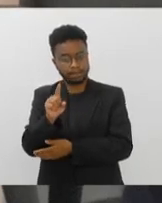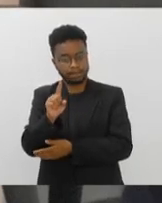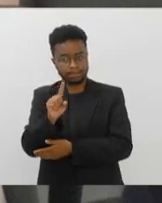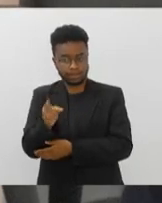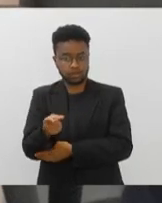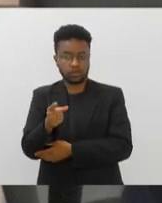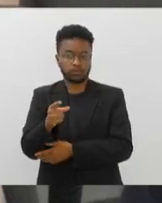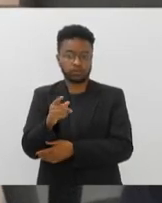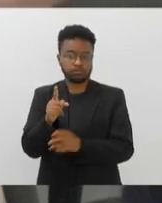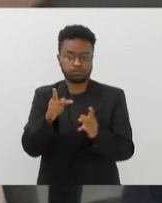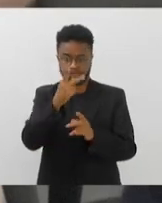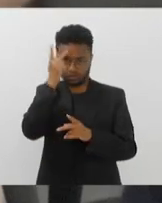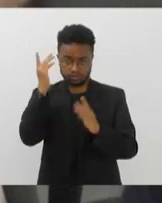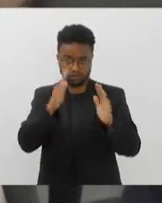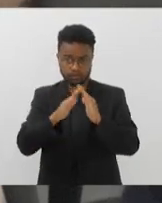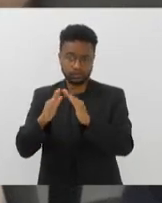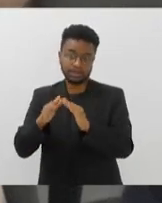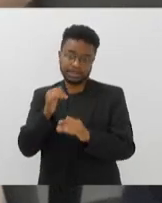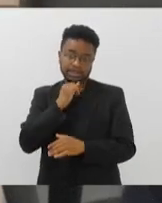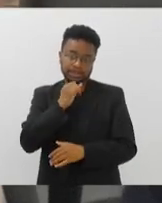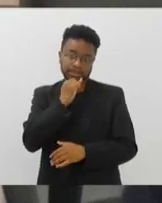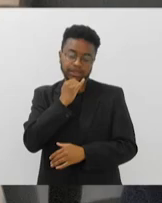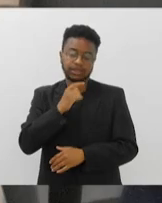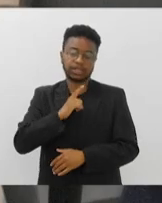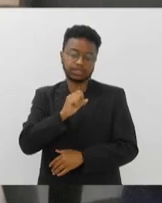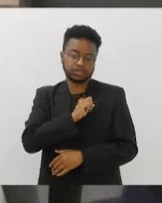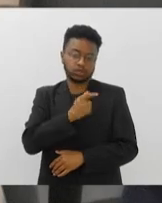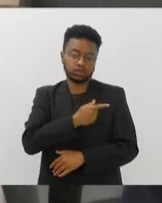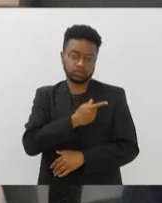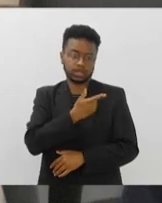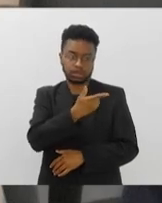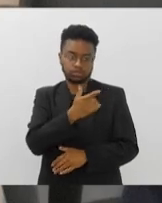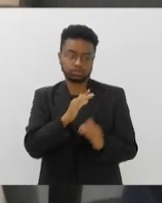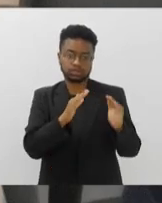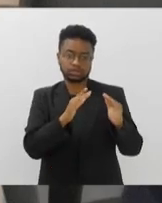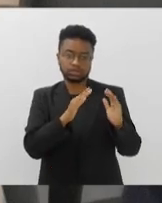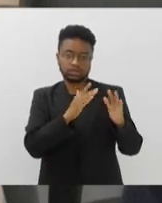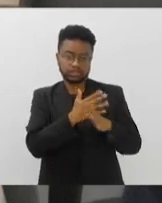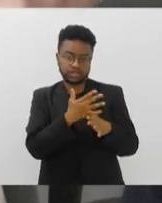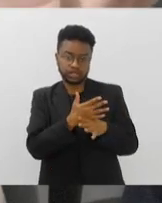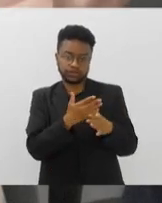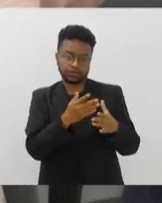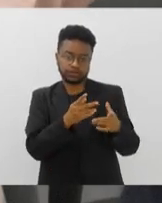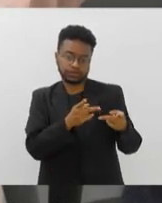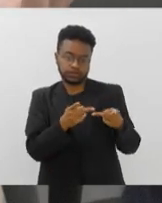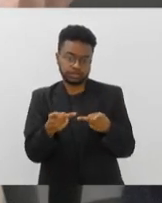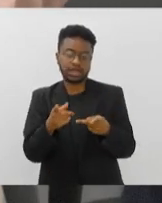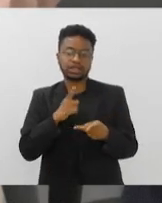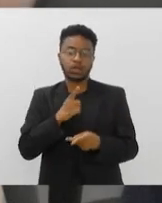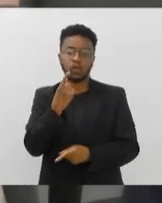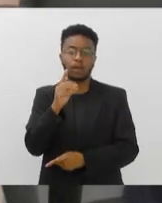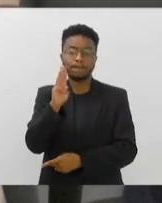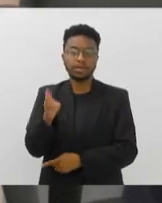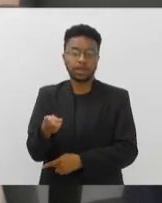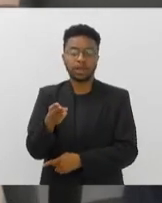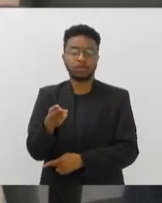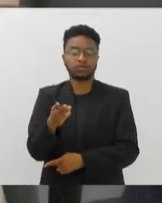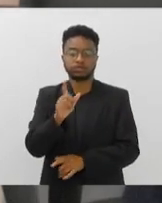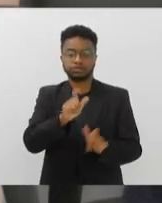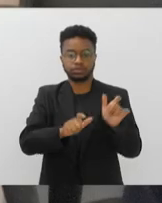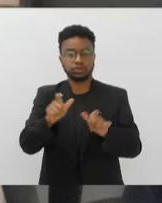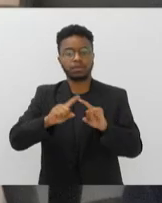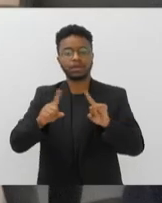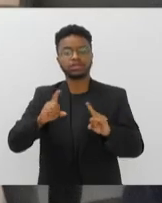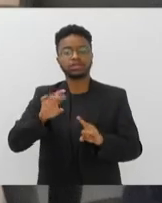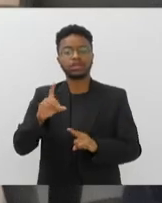Gonçalo aqui do lado que do que nosso amigo Lindomar tá aqui e não pode não me deixa mentir que tem 1 milhão 100.000 habitantes e tem apenas uma vá de